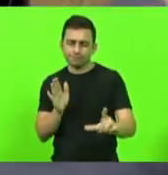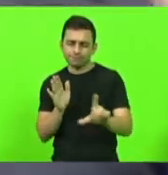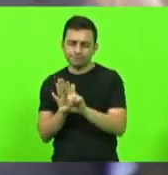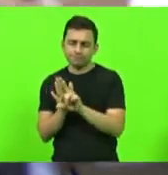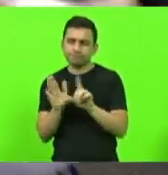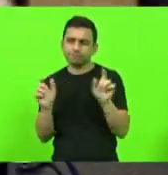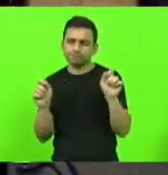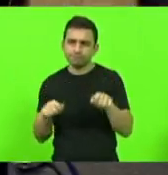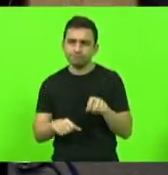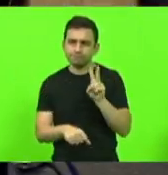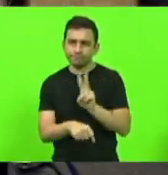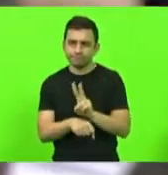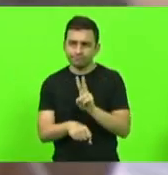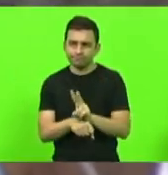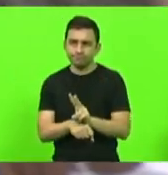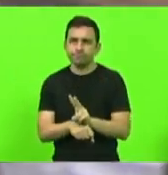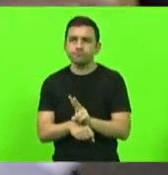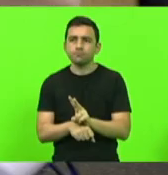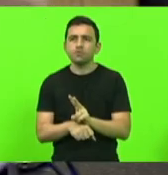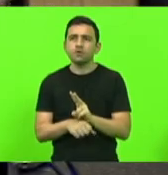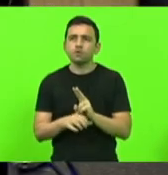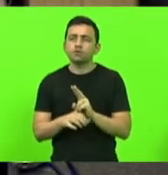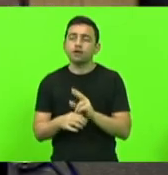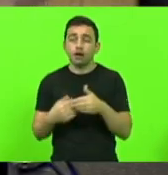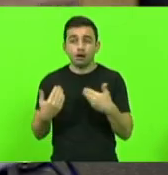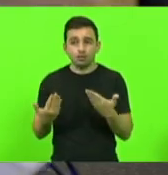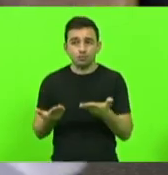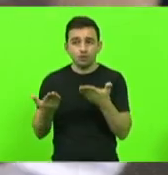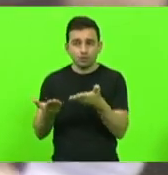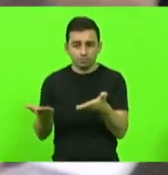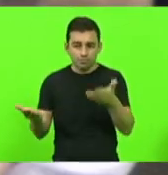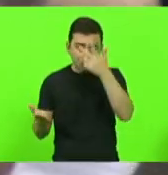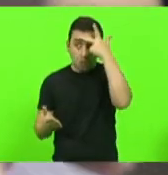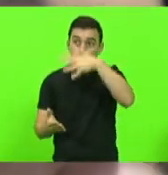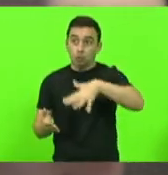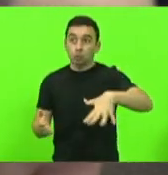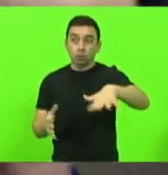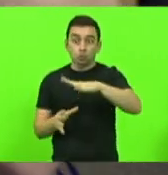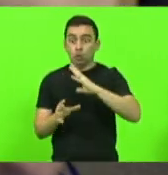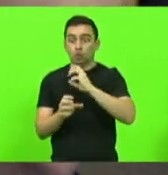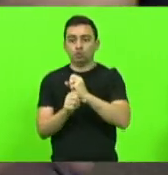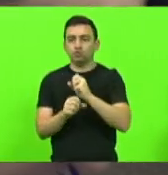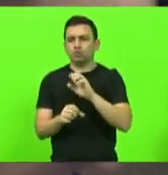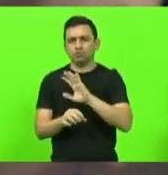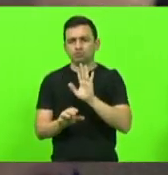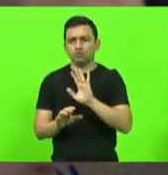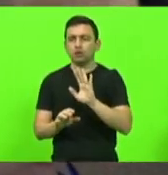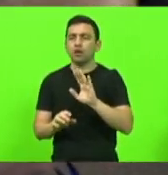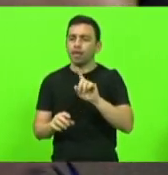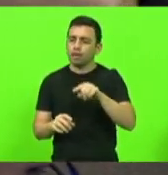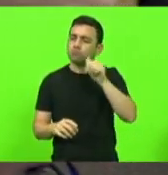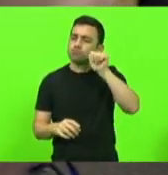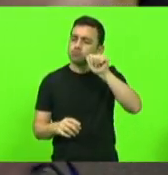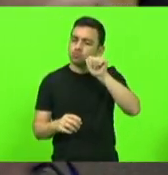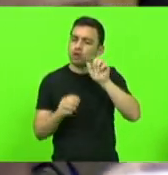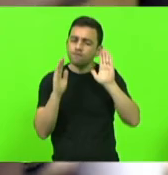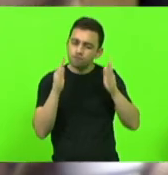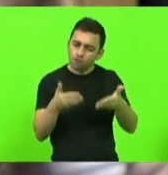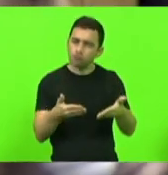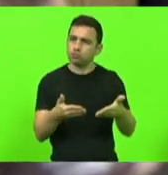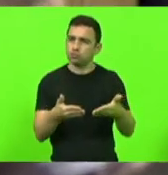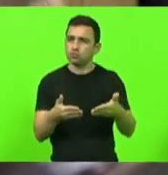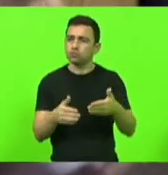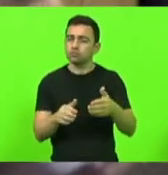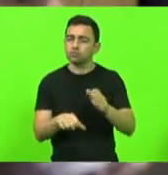a proteger, nesse caso, não pessoas na totalidade, mas as mulheres vulneráveis do Estado de Santa